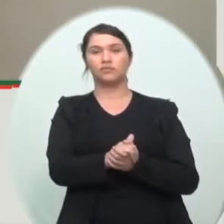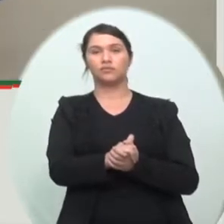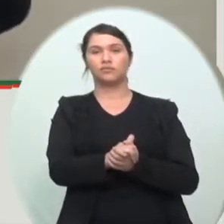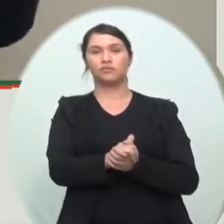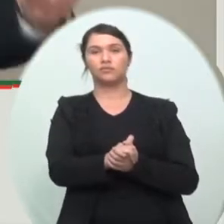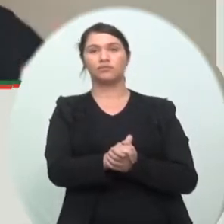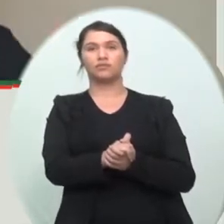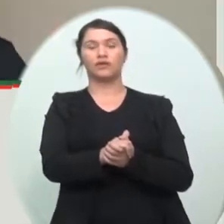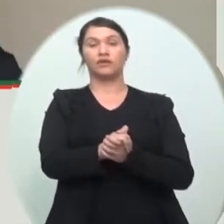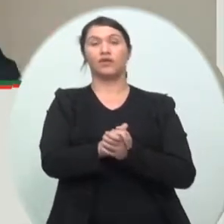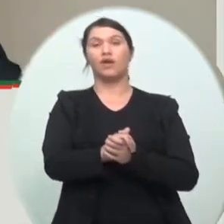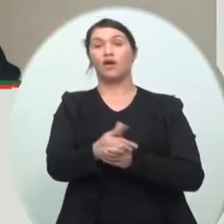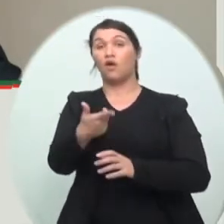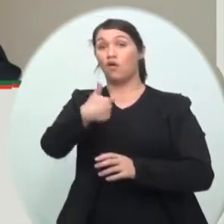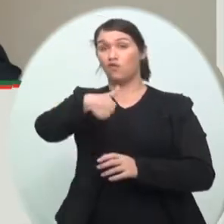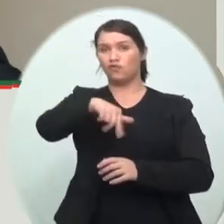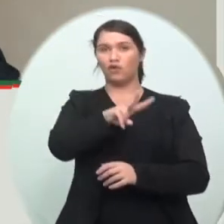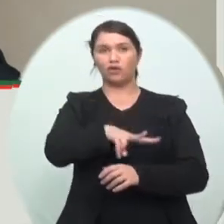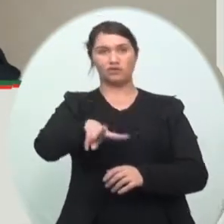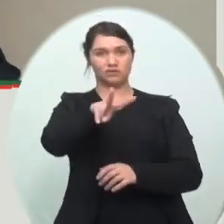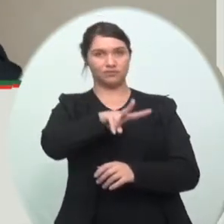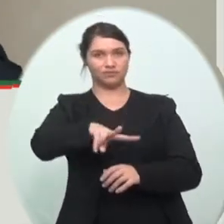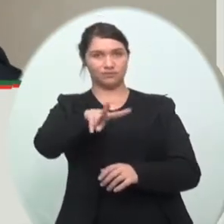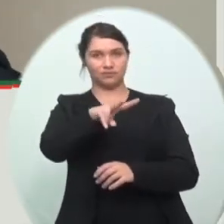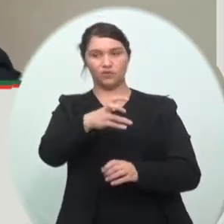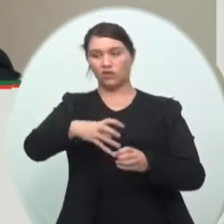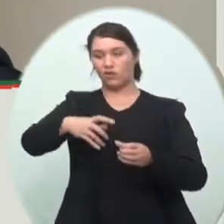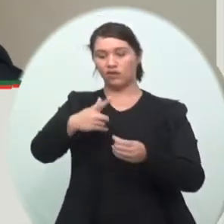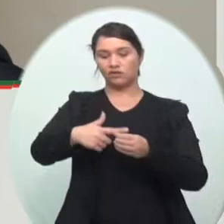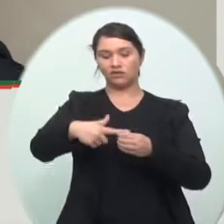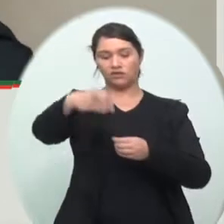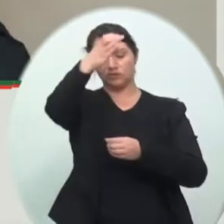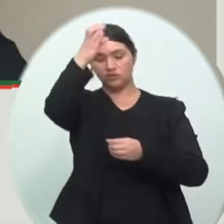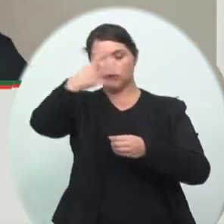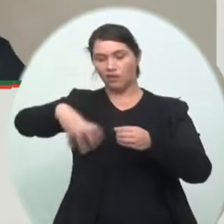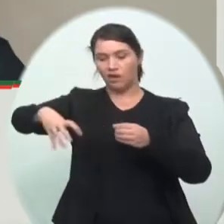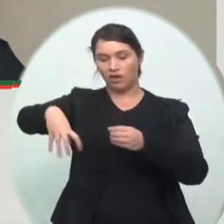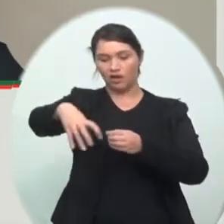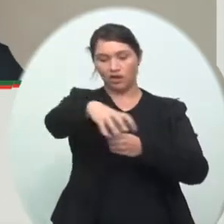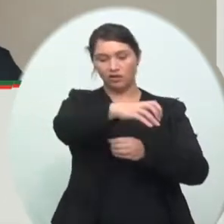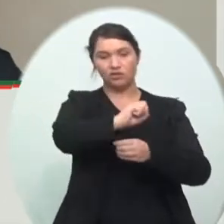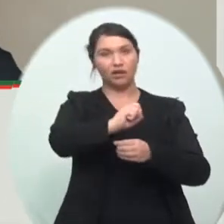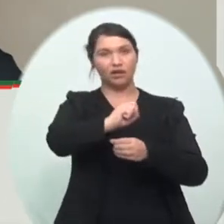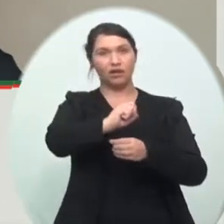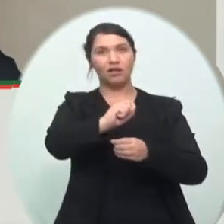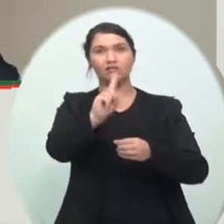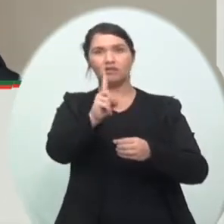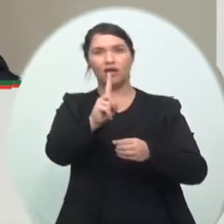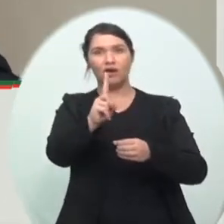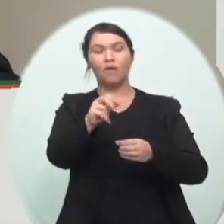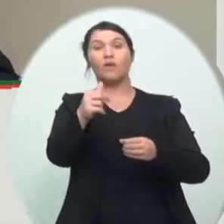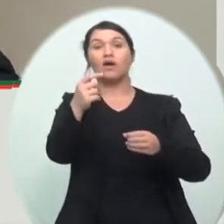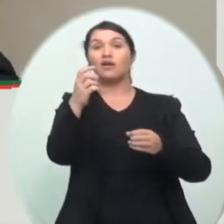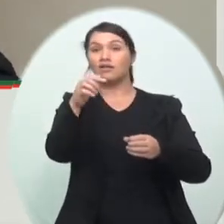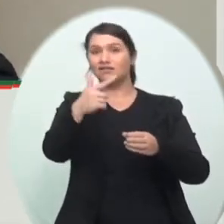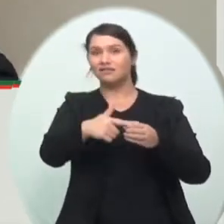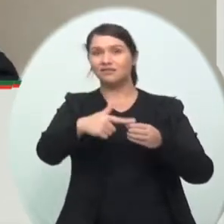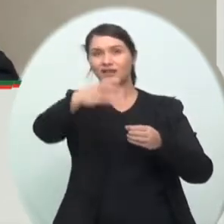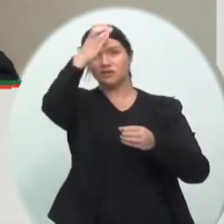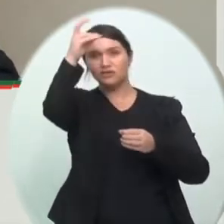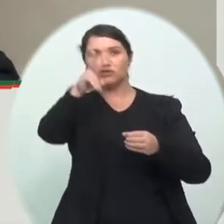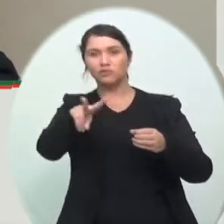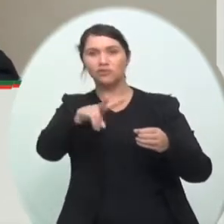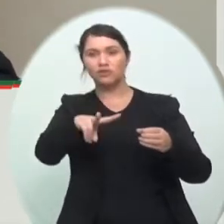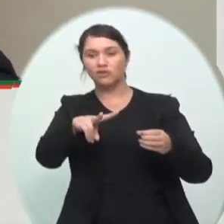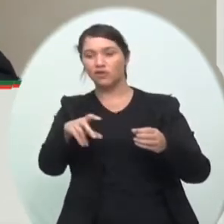de toda a região de Criciúma, então não é o vereador Salésio Lima que está aplaudindo a ACAF, e sim